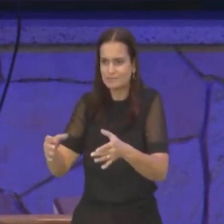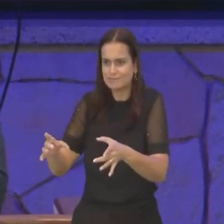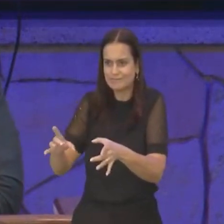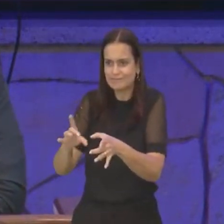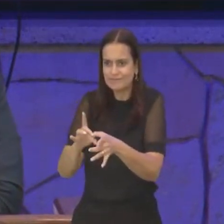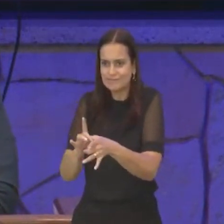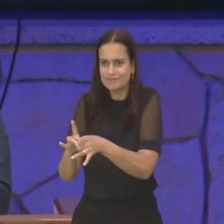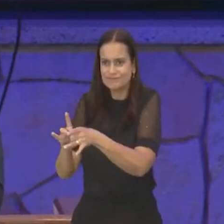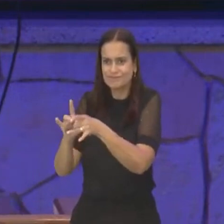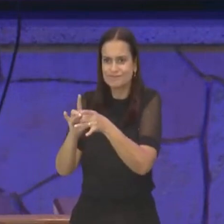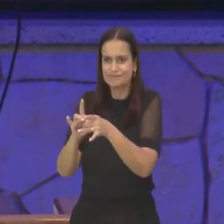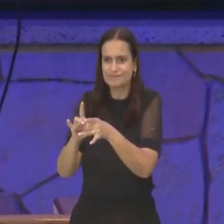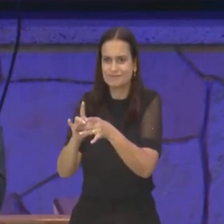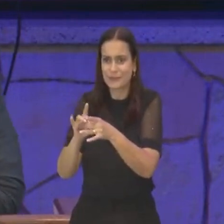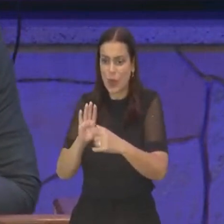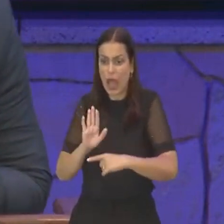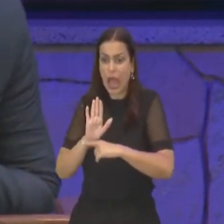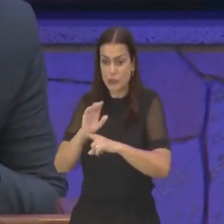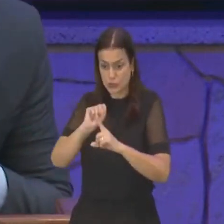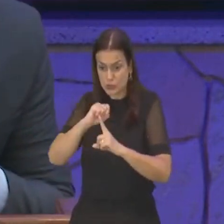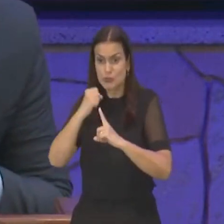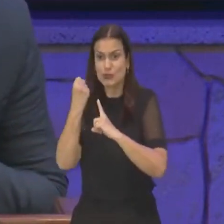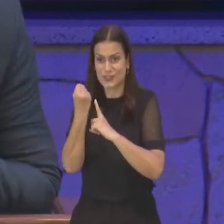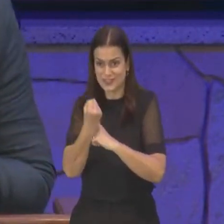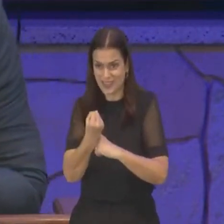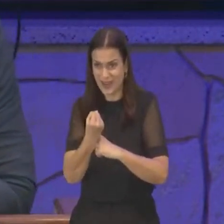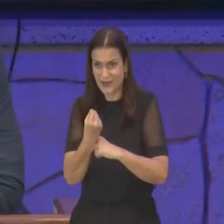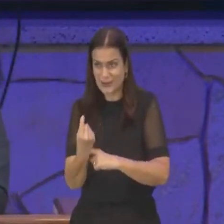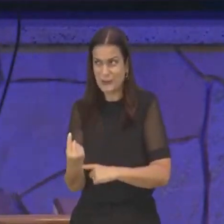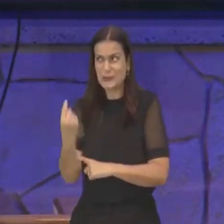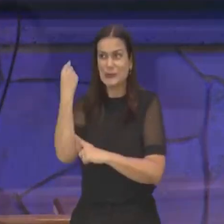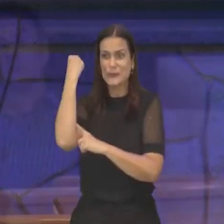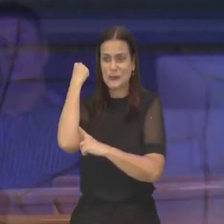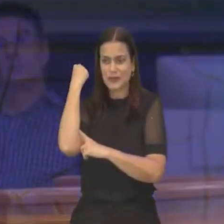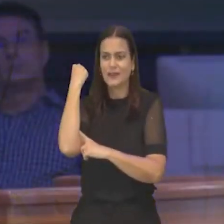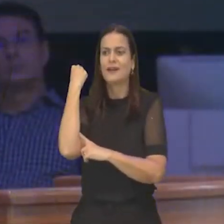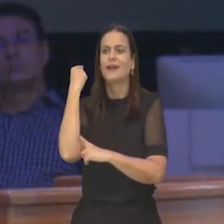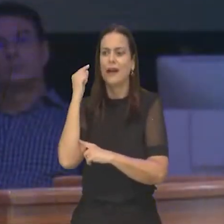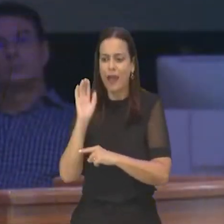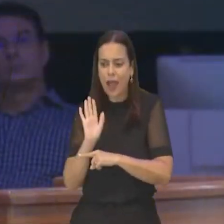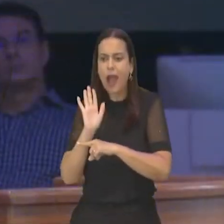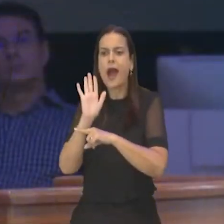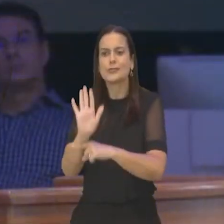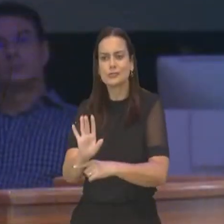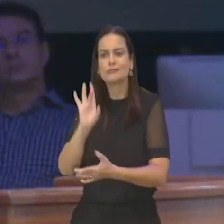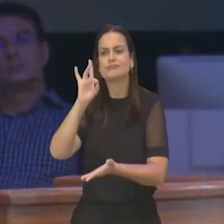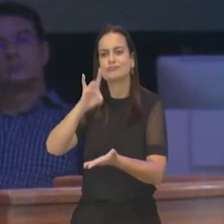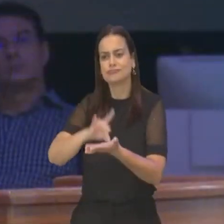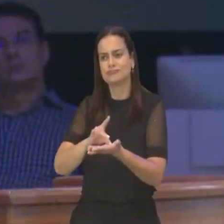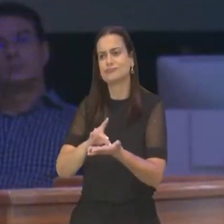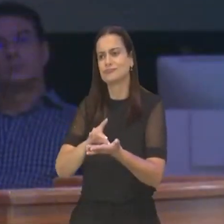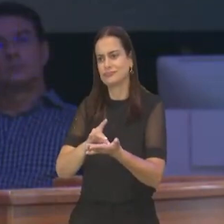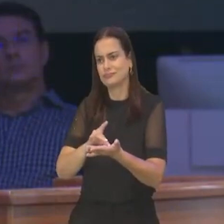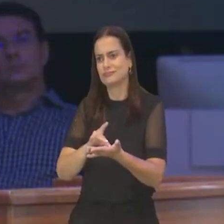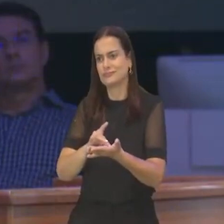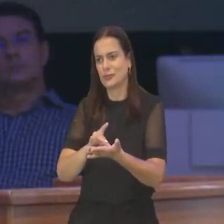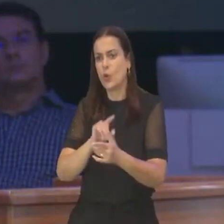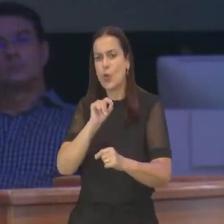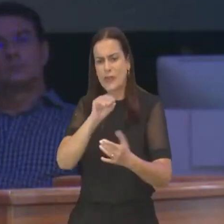E aí a ação social da igreja naqueles dias estava suprindo, sim, as lacunas,